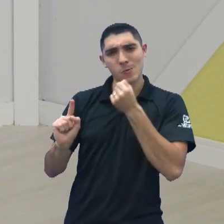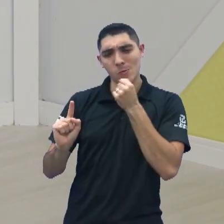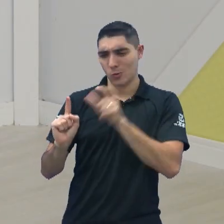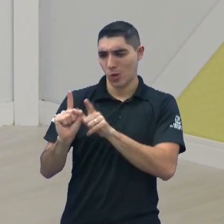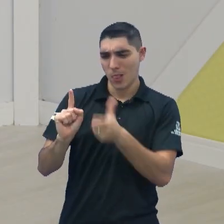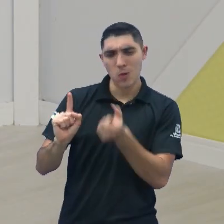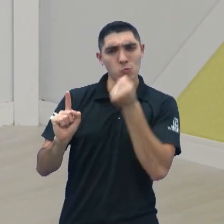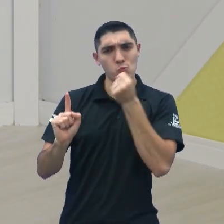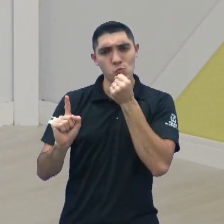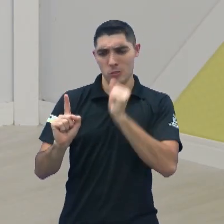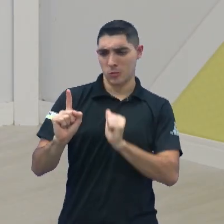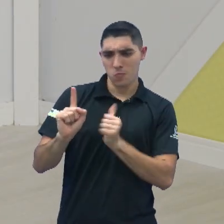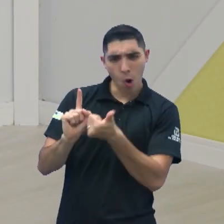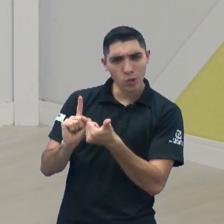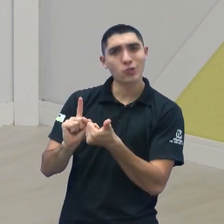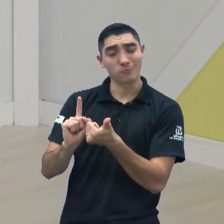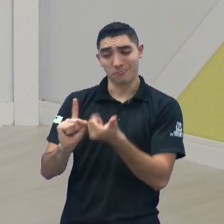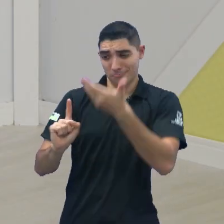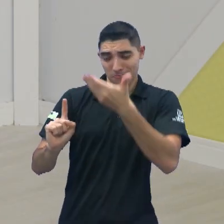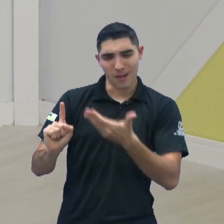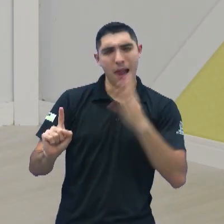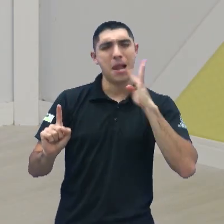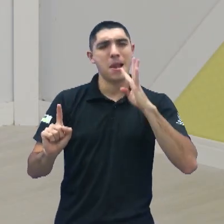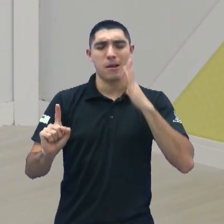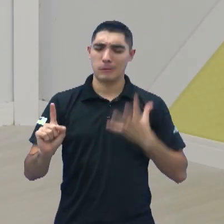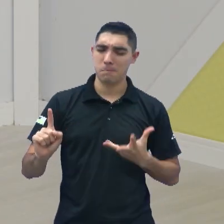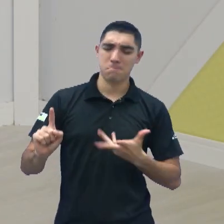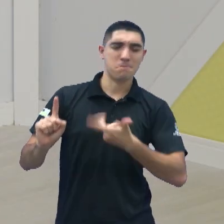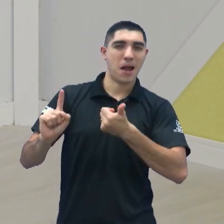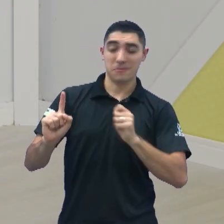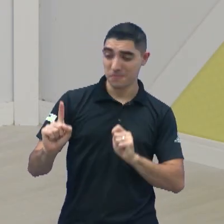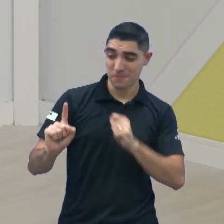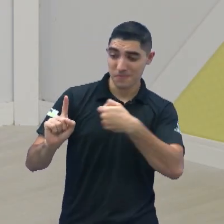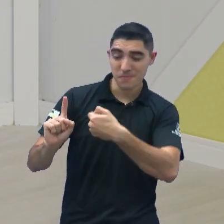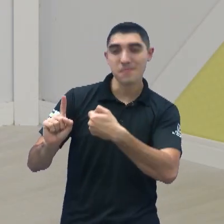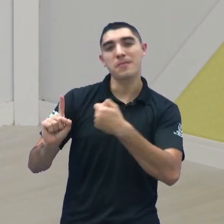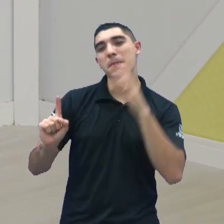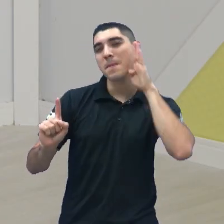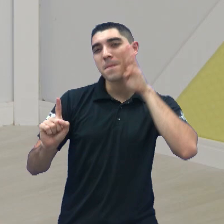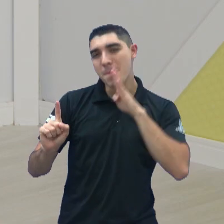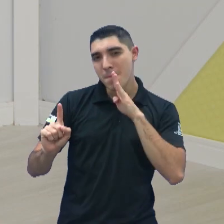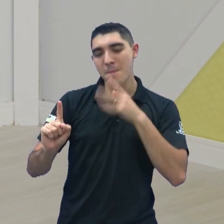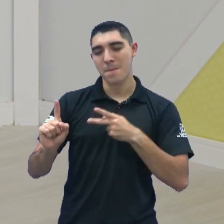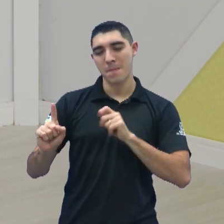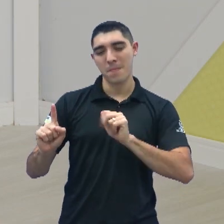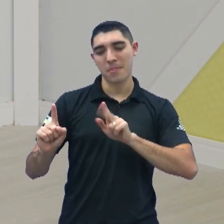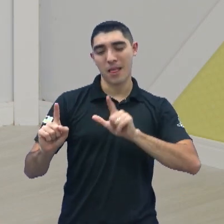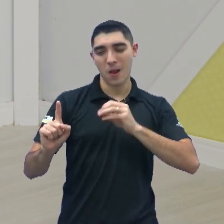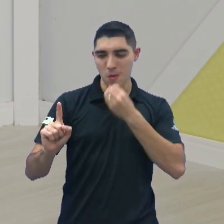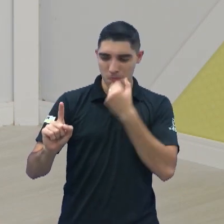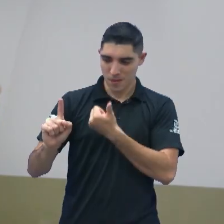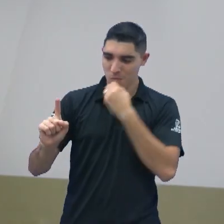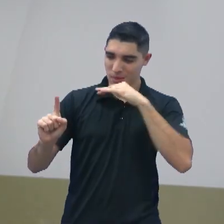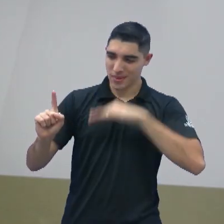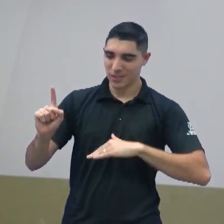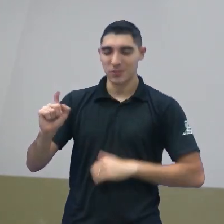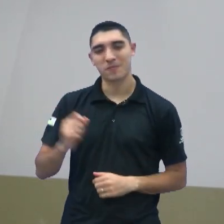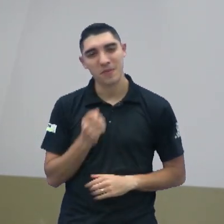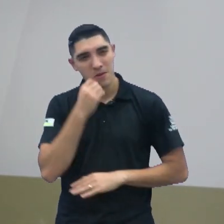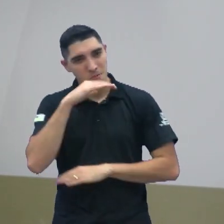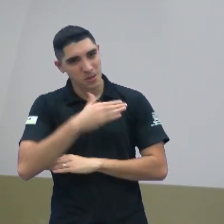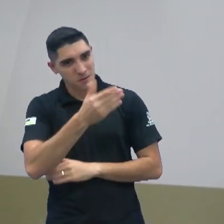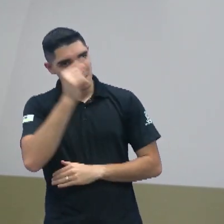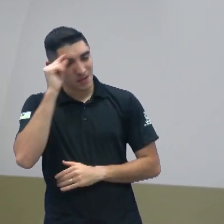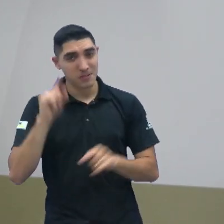jornalista, repórter esportivo, o gente boa da TV Câmara, o nosso querido Paulo Ricardo. Tudo bem, Paulito? Boa tarde. Boa tarde, Vieira.